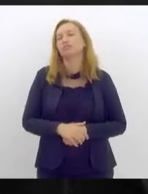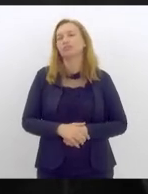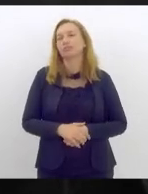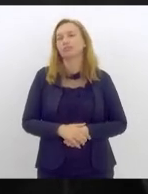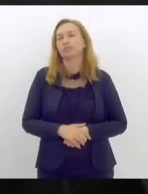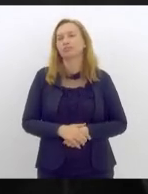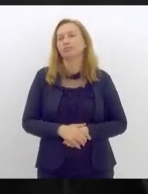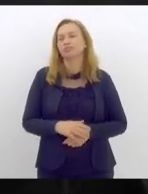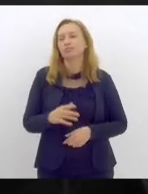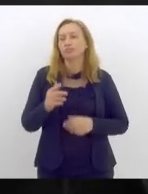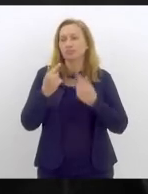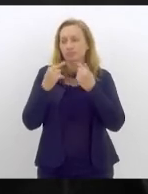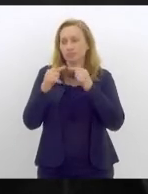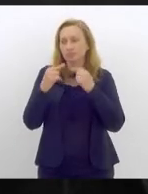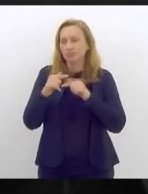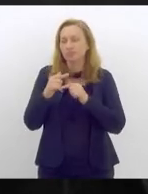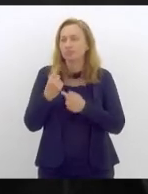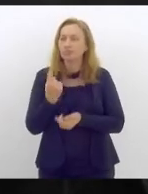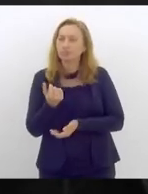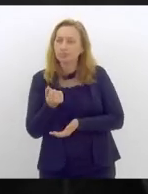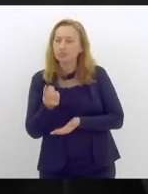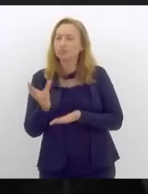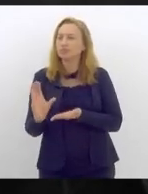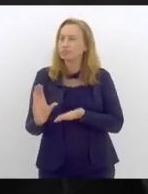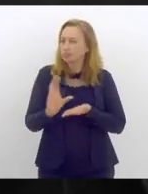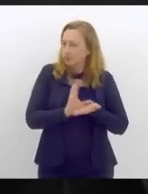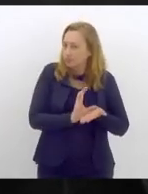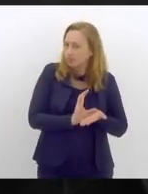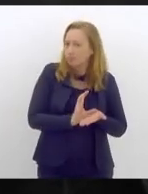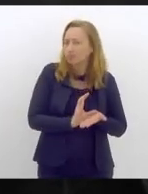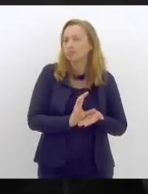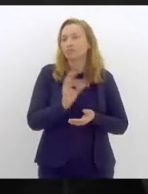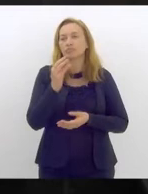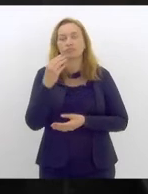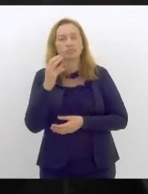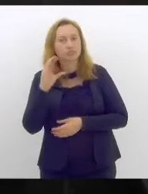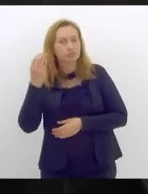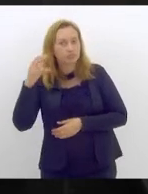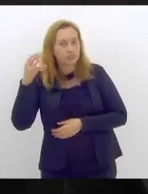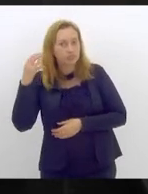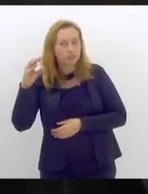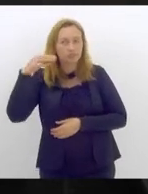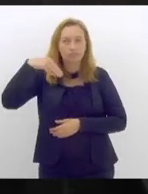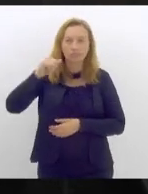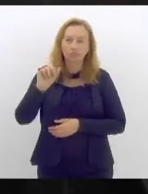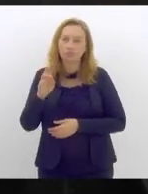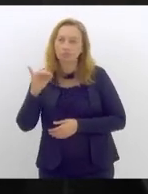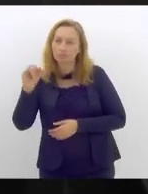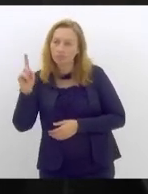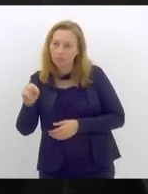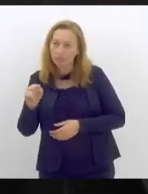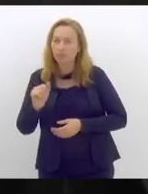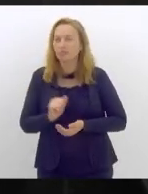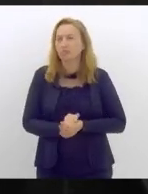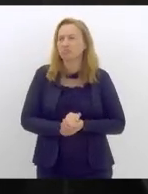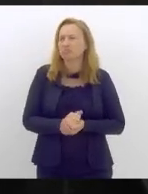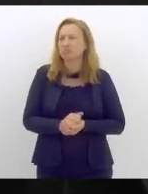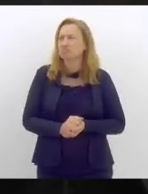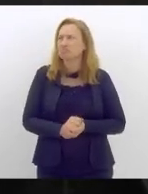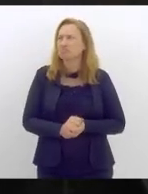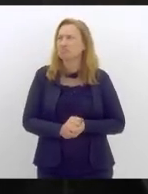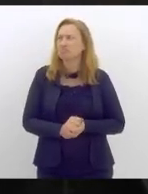questionando os valores recebidos por Niterói e por Maricá eu não vou entrar